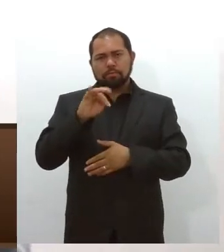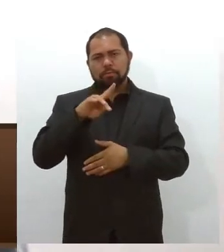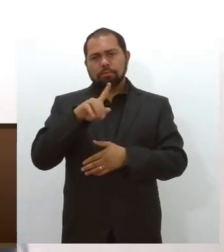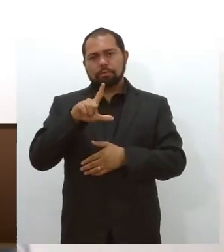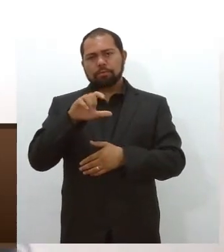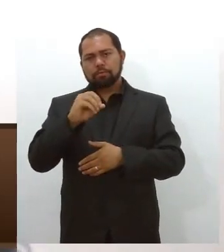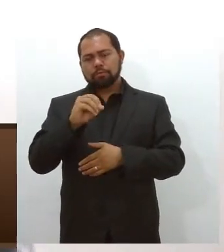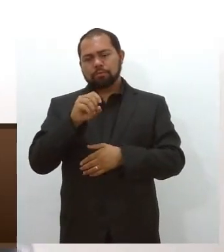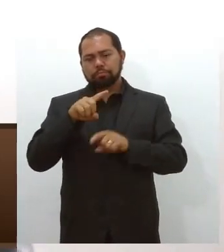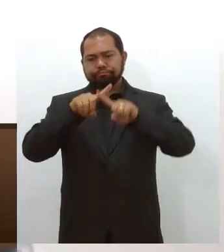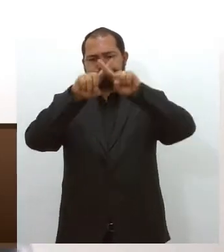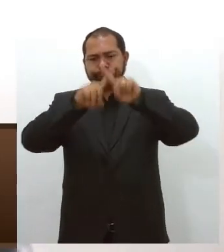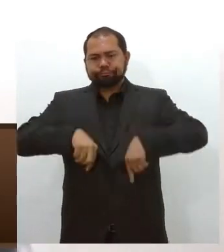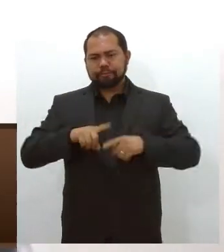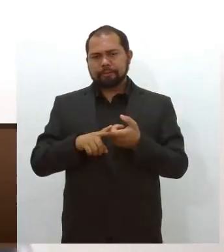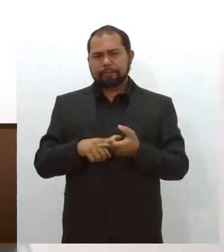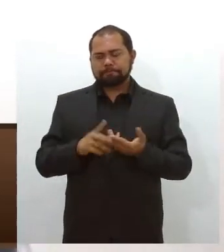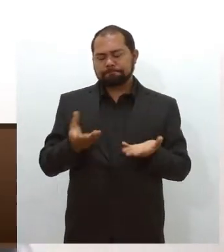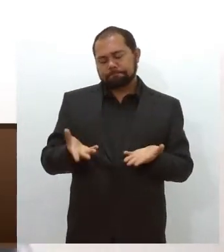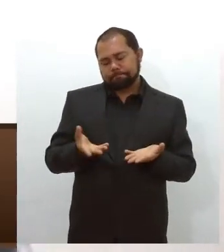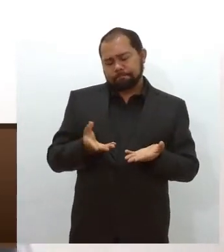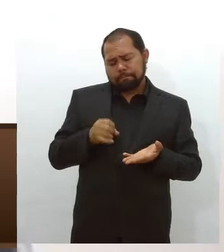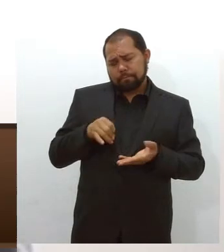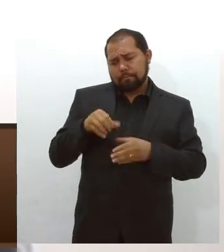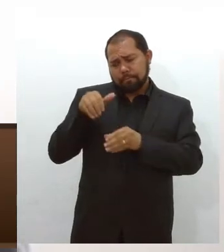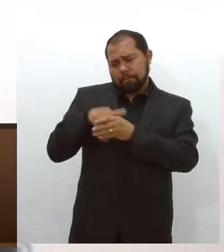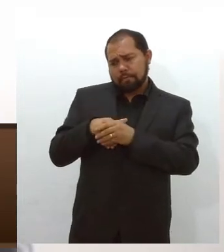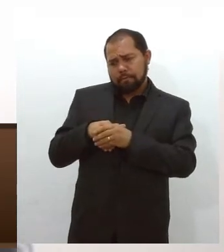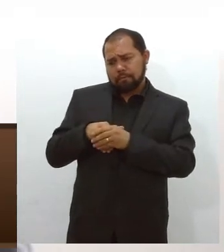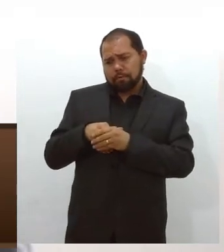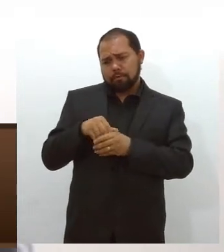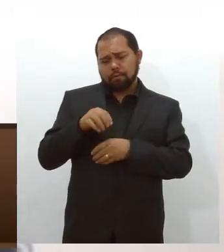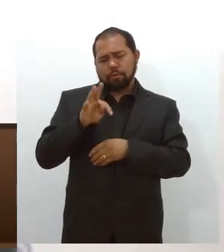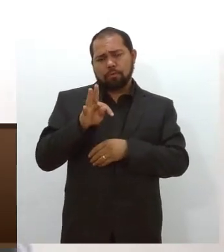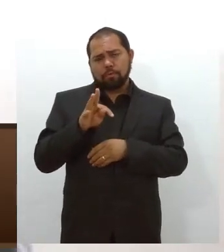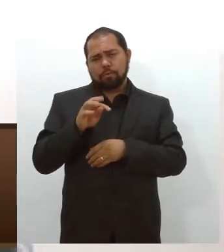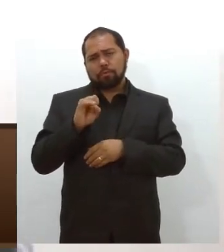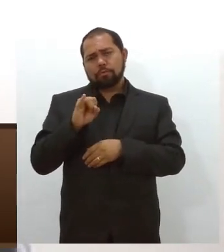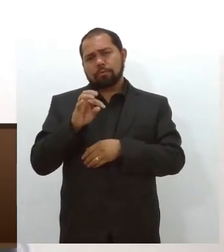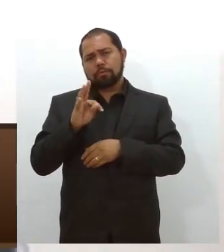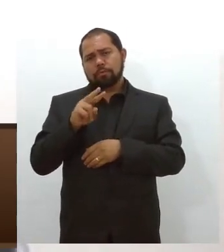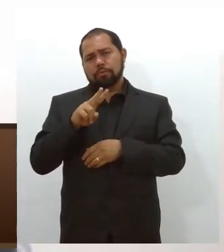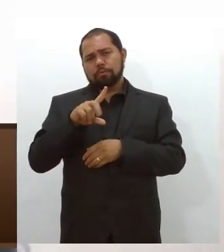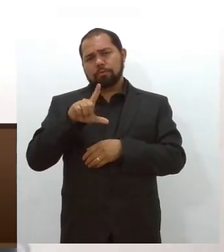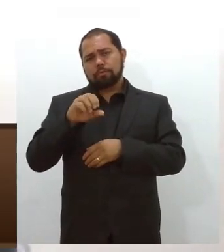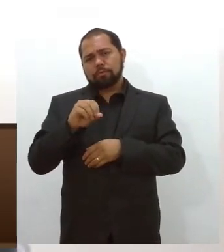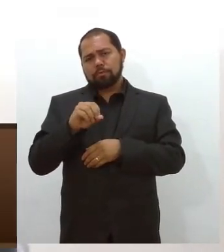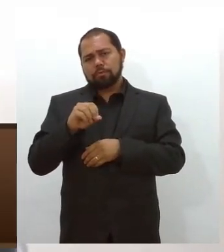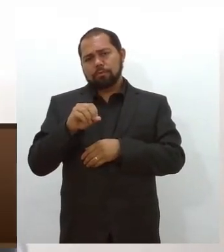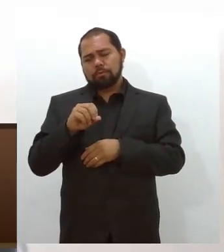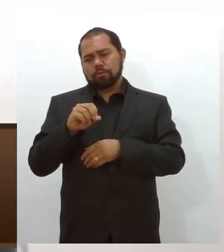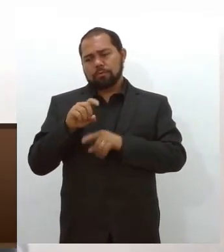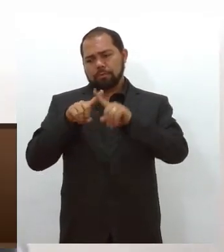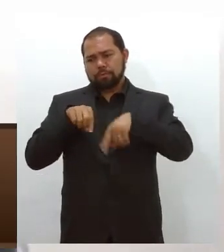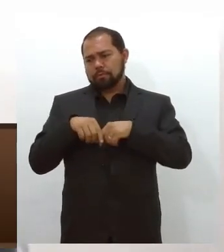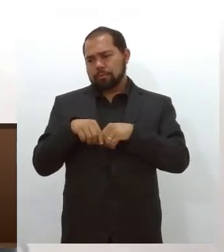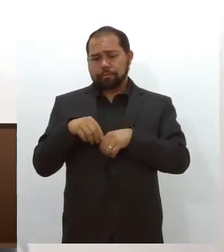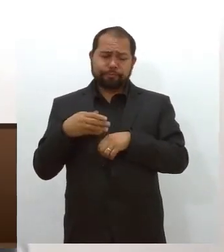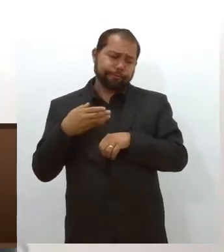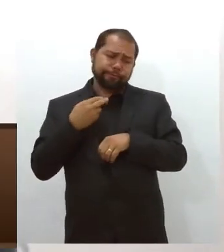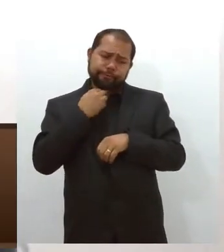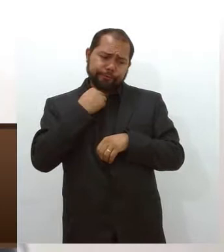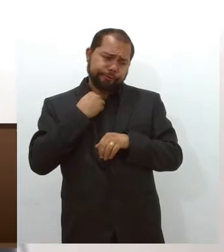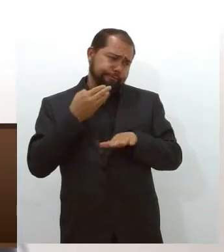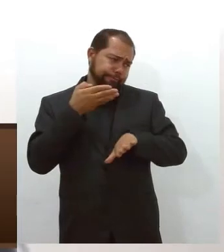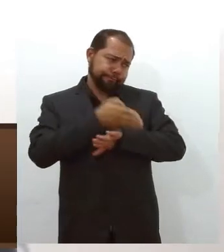eleitor com título cancelado, ele não vai para urna eletrônica e, portanto, não consegue votar. Então, quem estiver